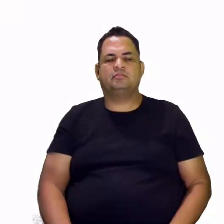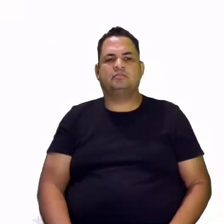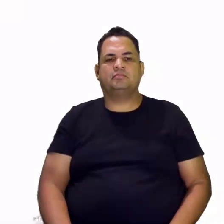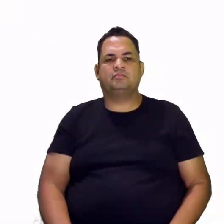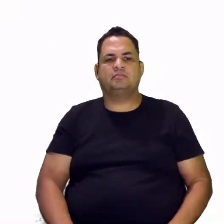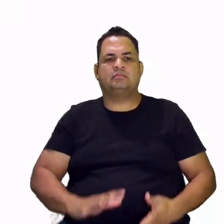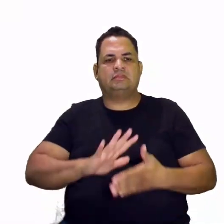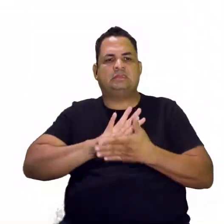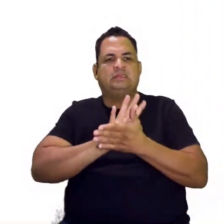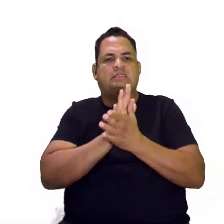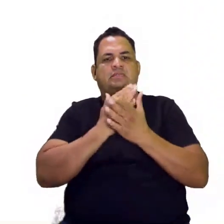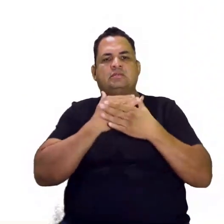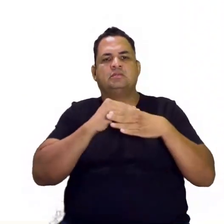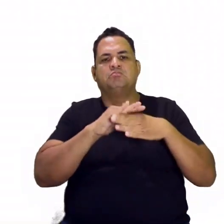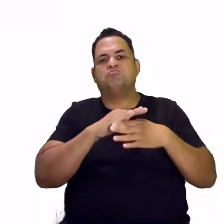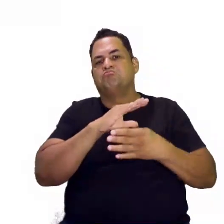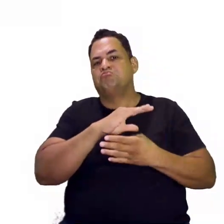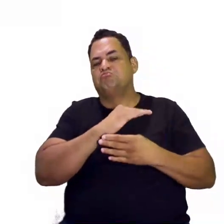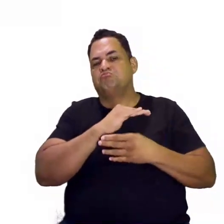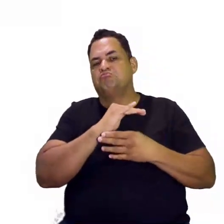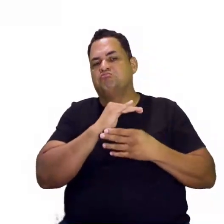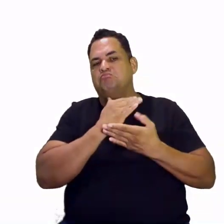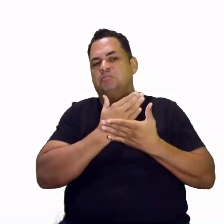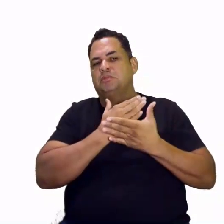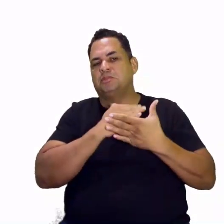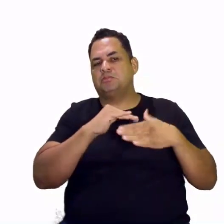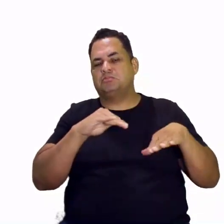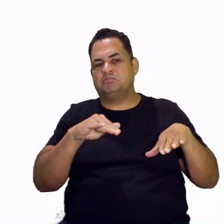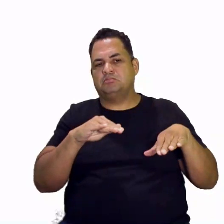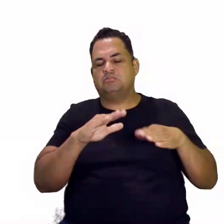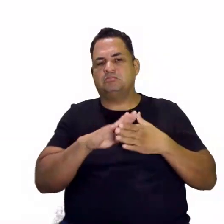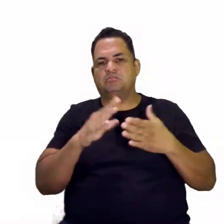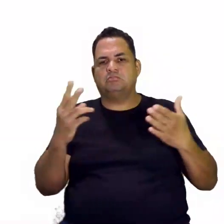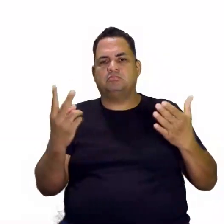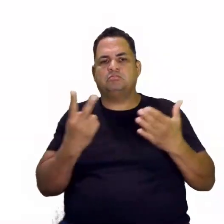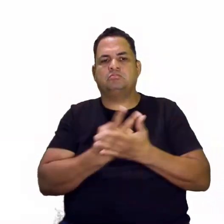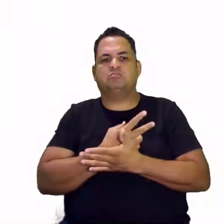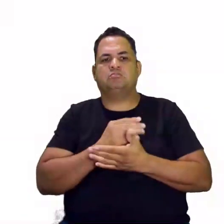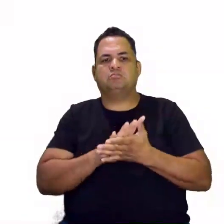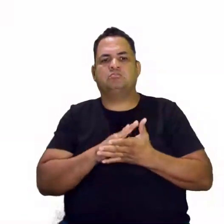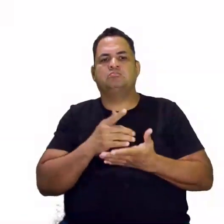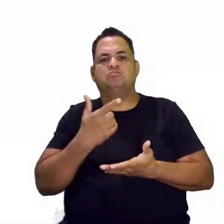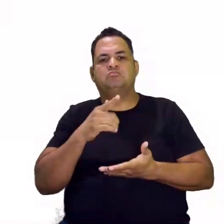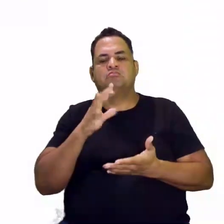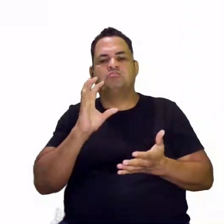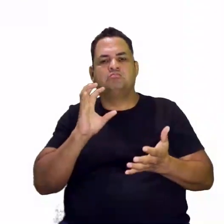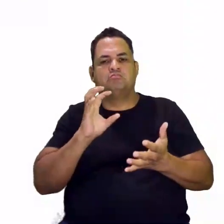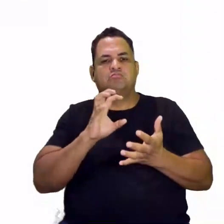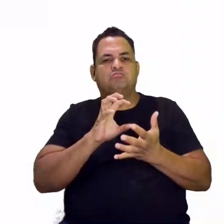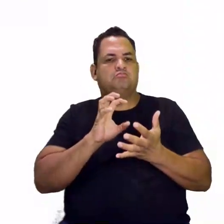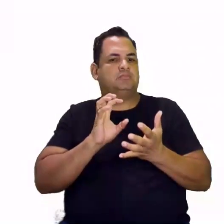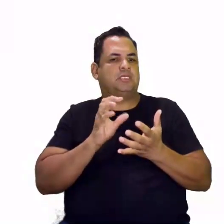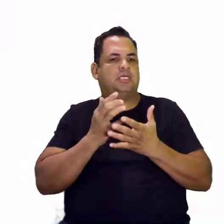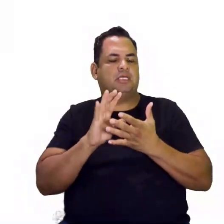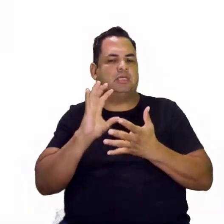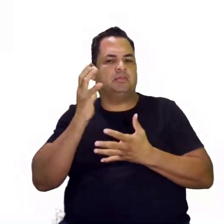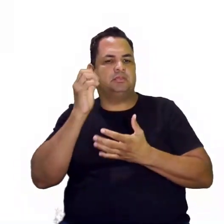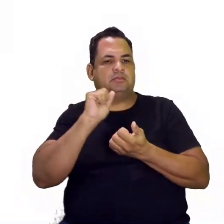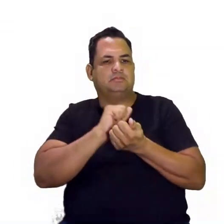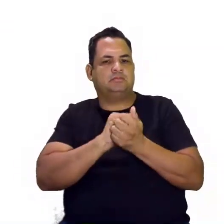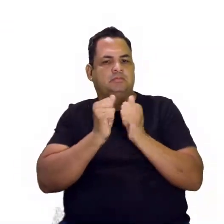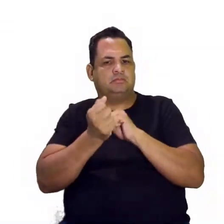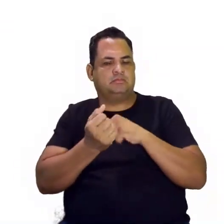A extinção pode ser causada, né? A extinção pode ser causada por insuficiência da capacidade de adaptação